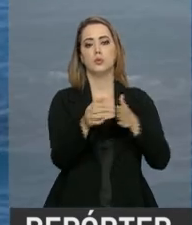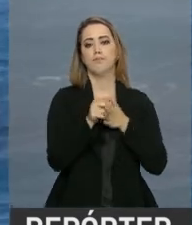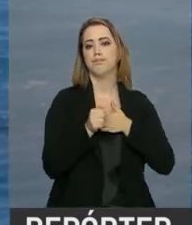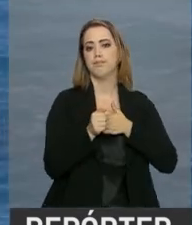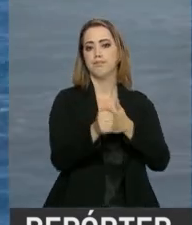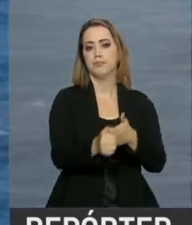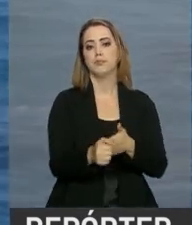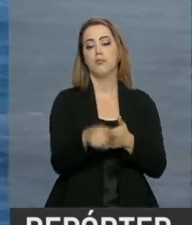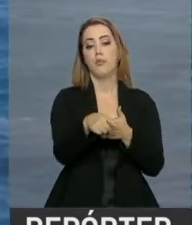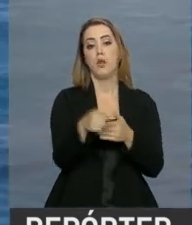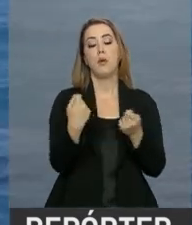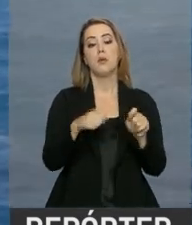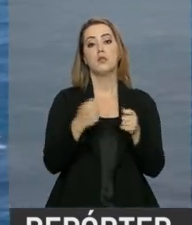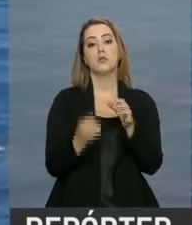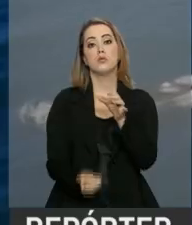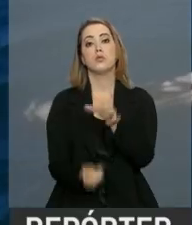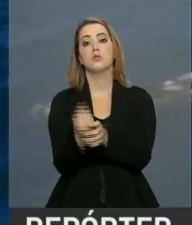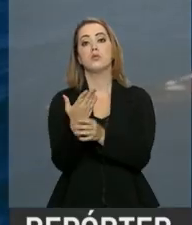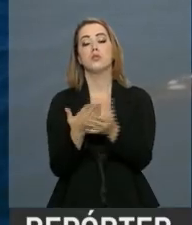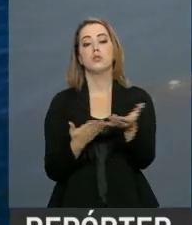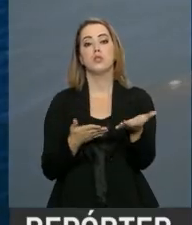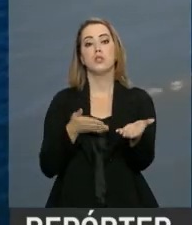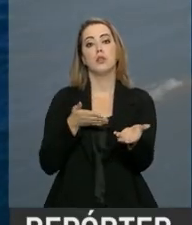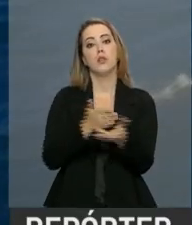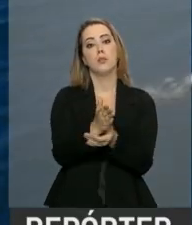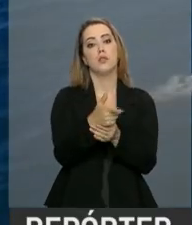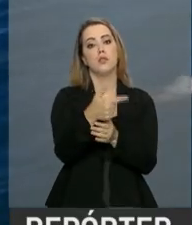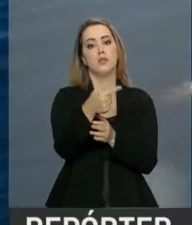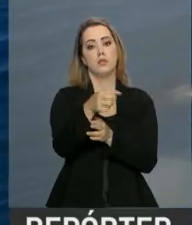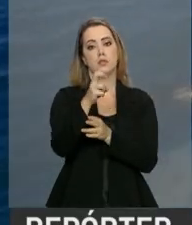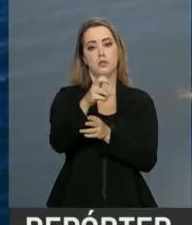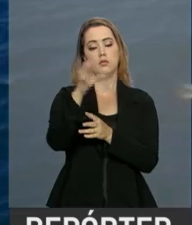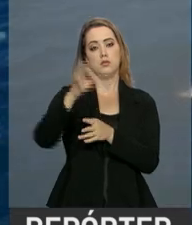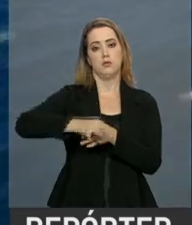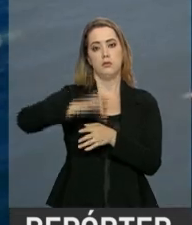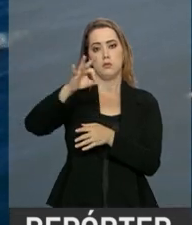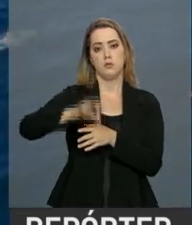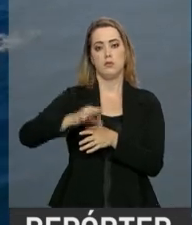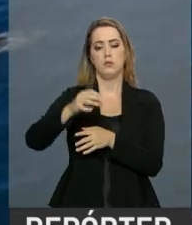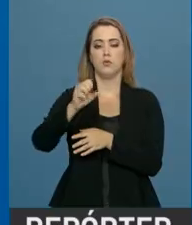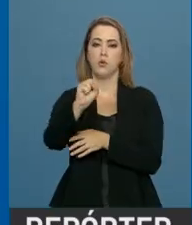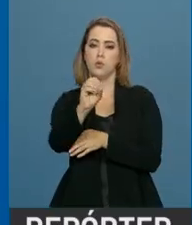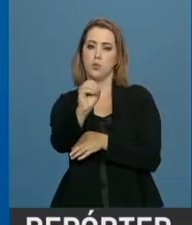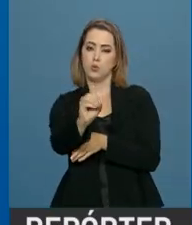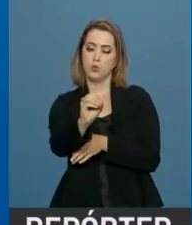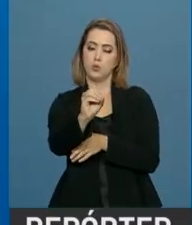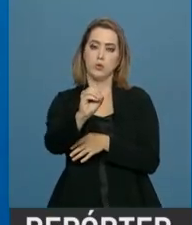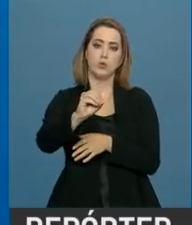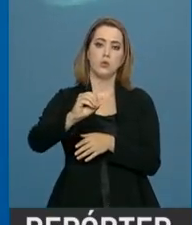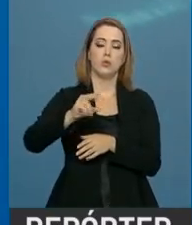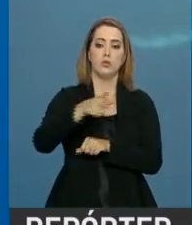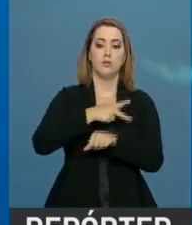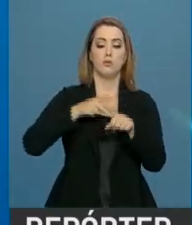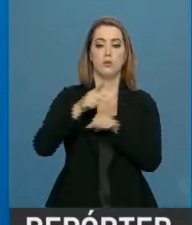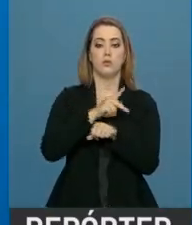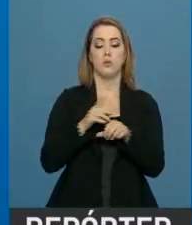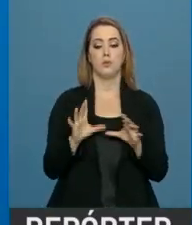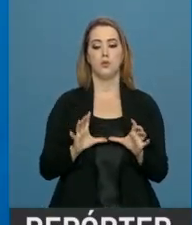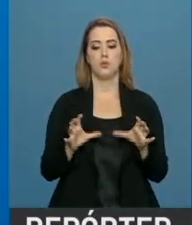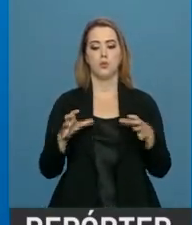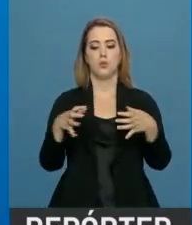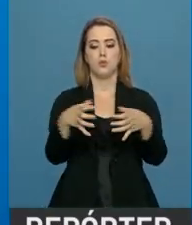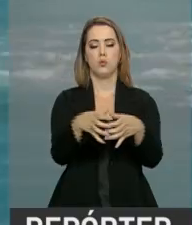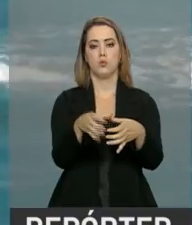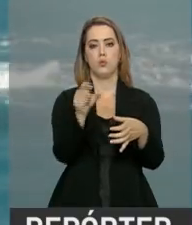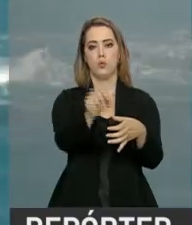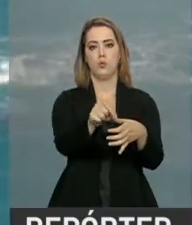criado o Santuário precisa da aprovação de pelo menos 75% dos 80 países que compõem a comissão internacional